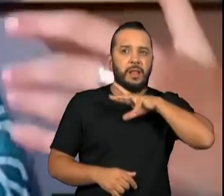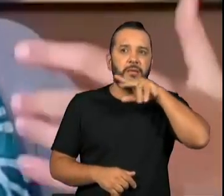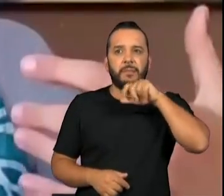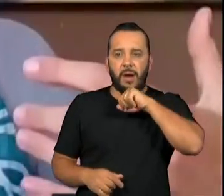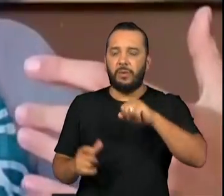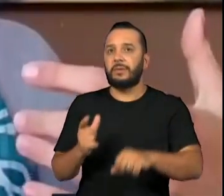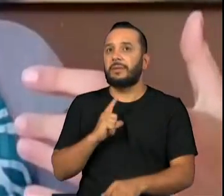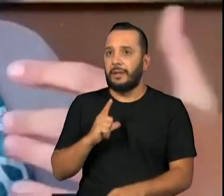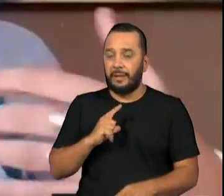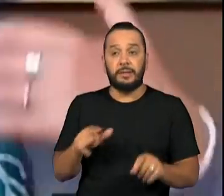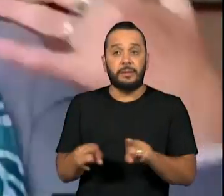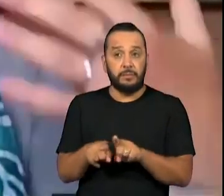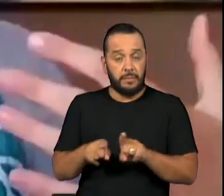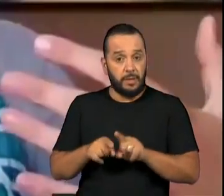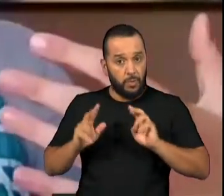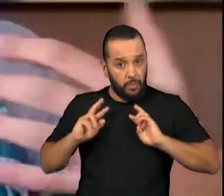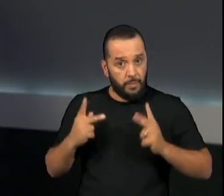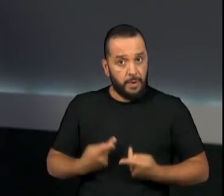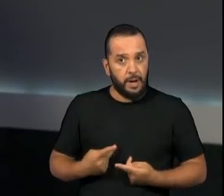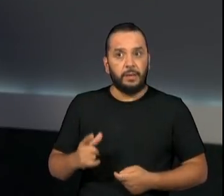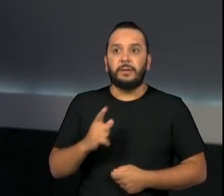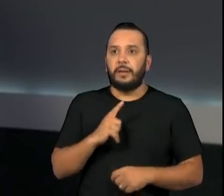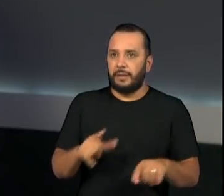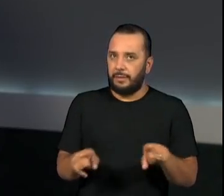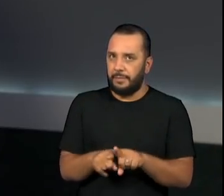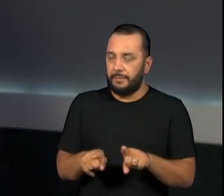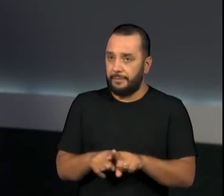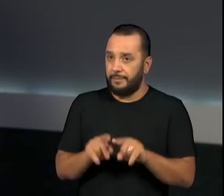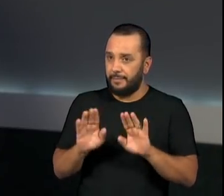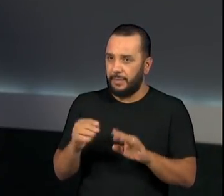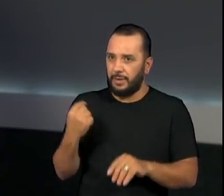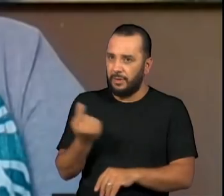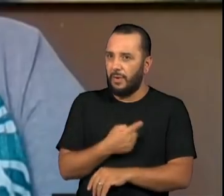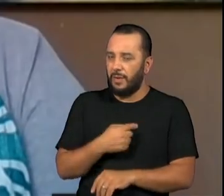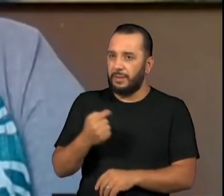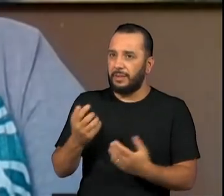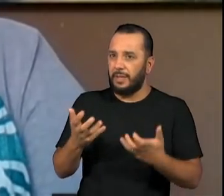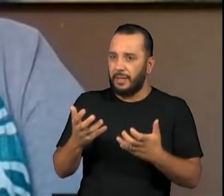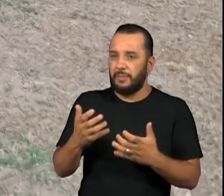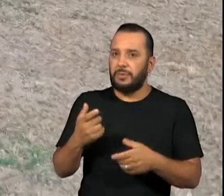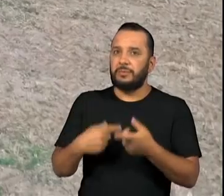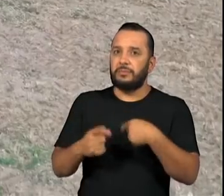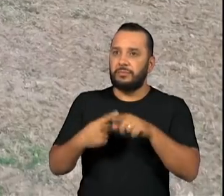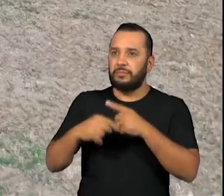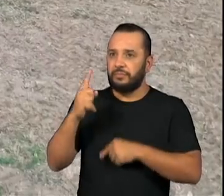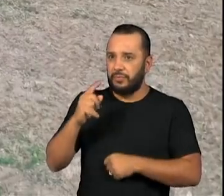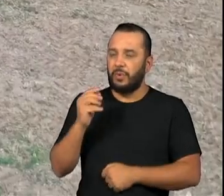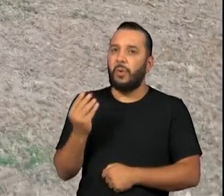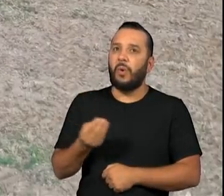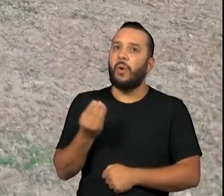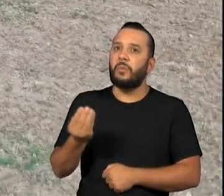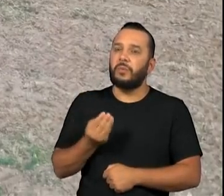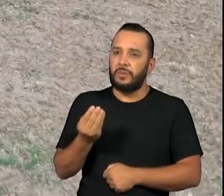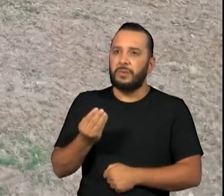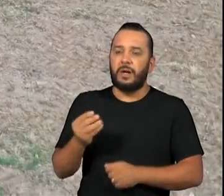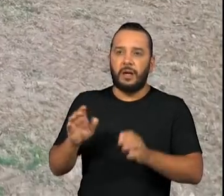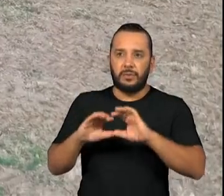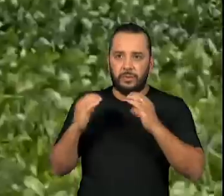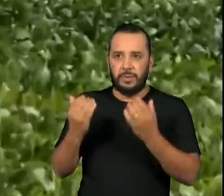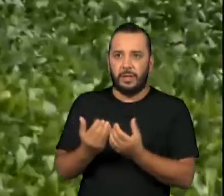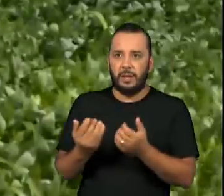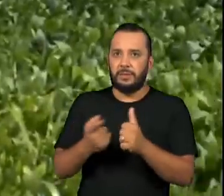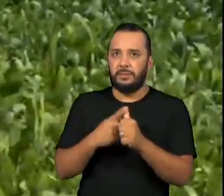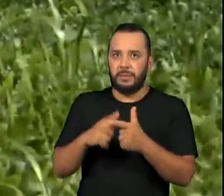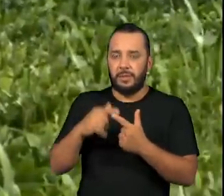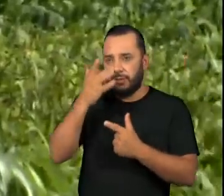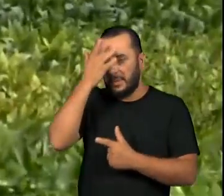domésticos e nos seres humanos, é um fato. Um passo que a gente está pensando em dar também é mostrar seres humanos, as comunidades, as pessoas